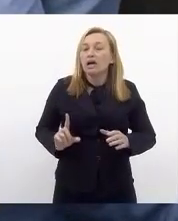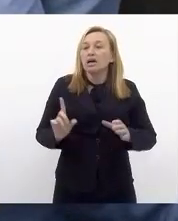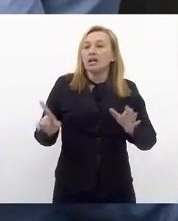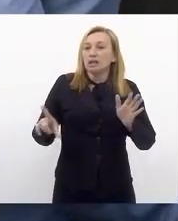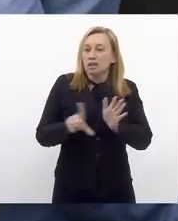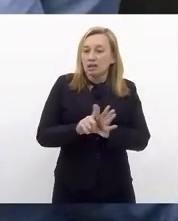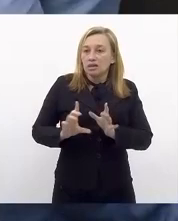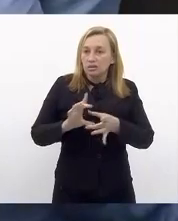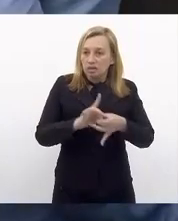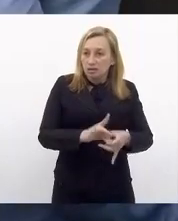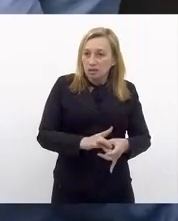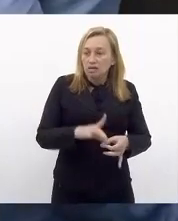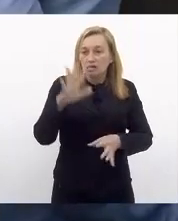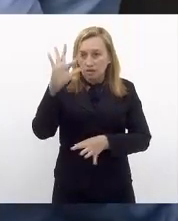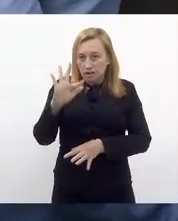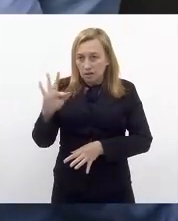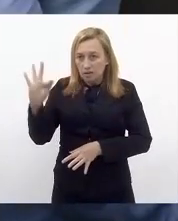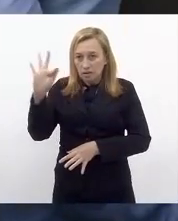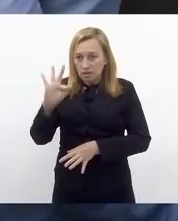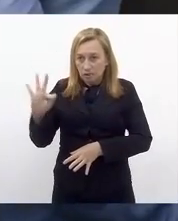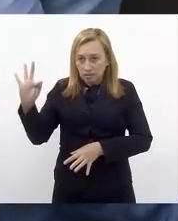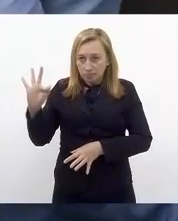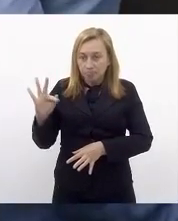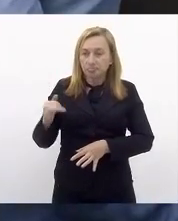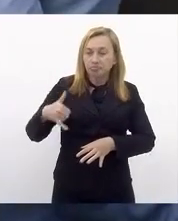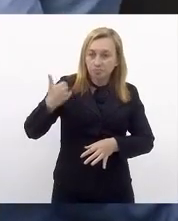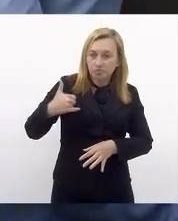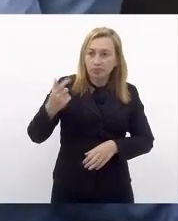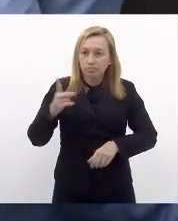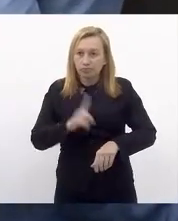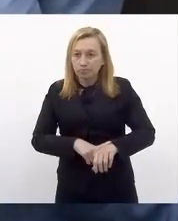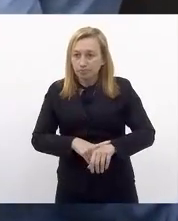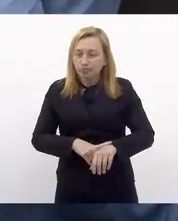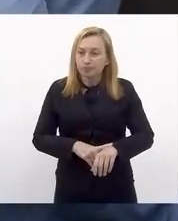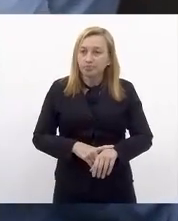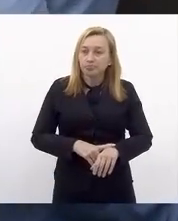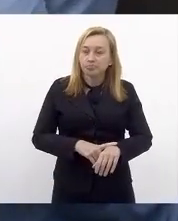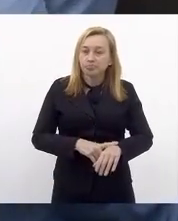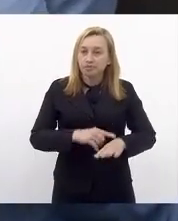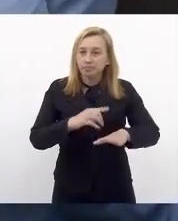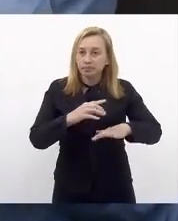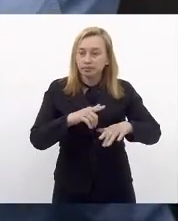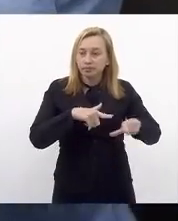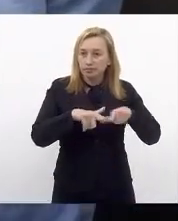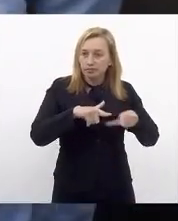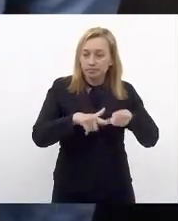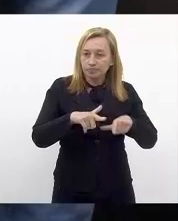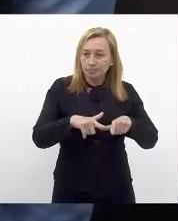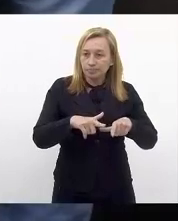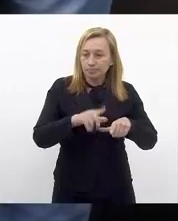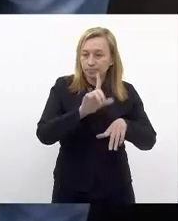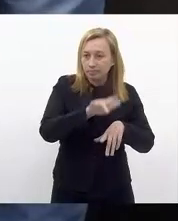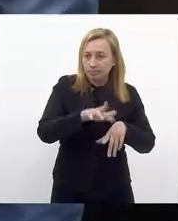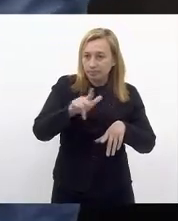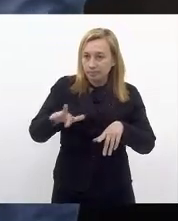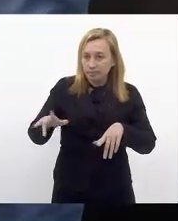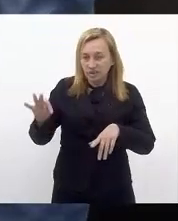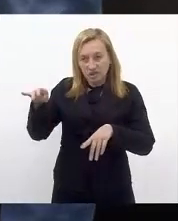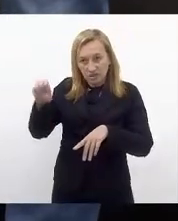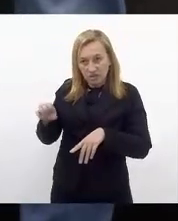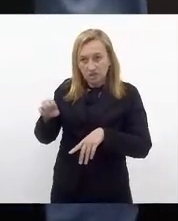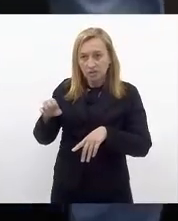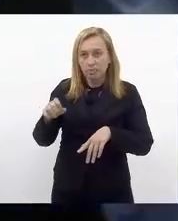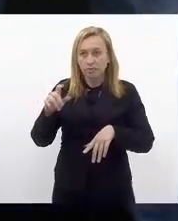do respectivo ente federativo e da é de tempo de contribuição diferenciados para aposentadoria de ocupante do cargo de agente